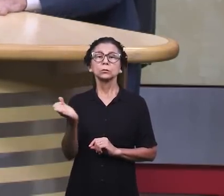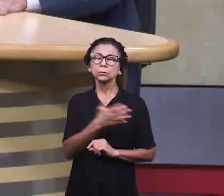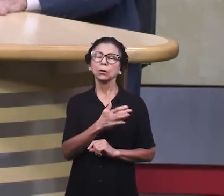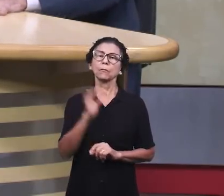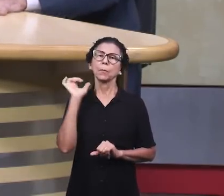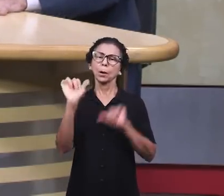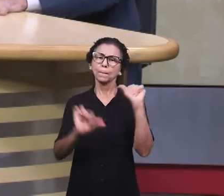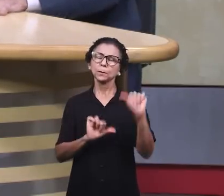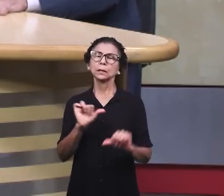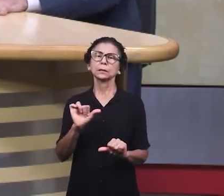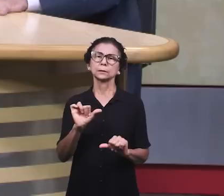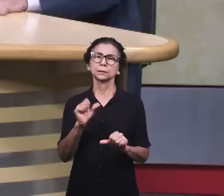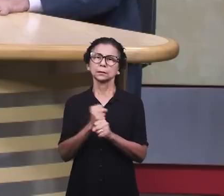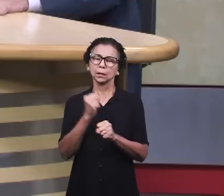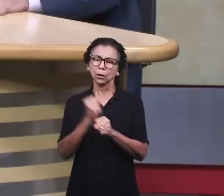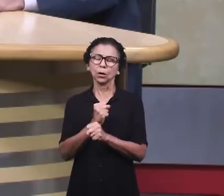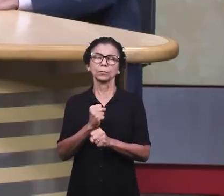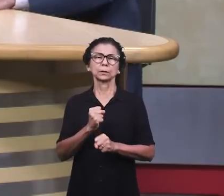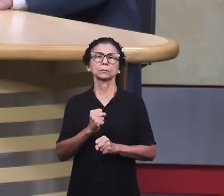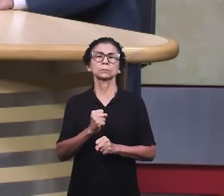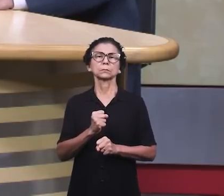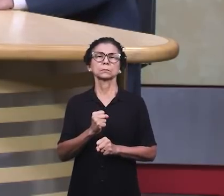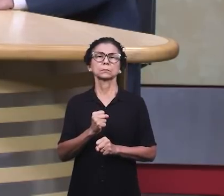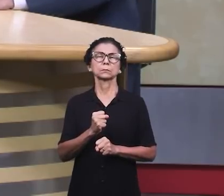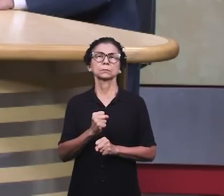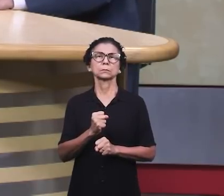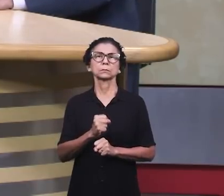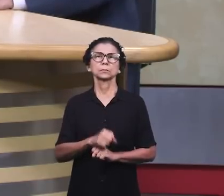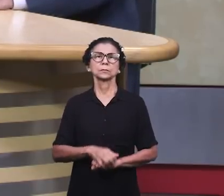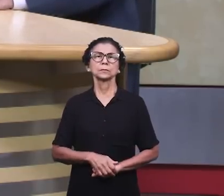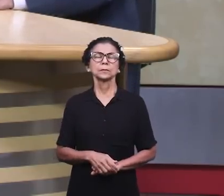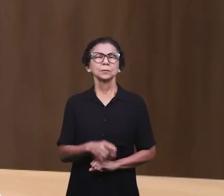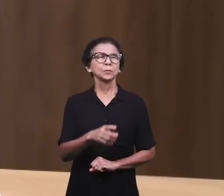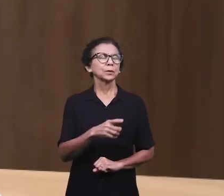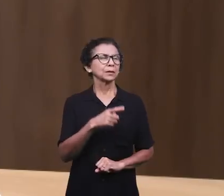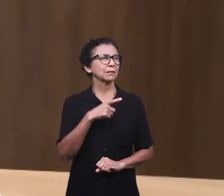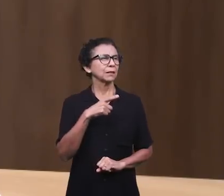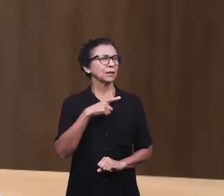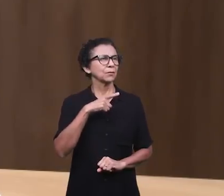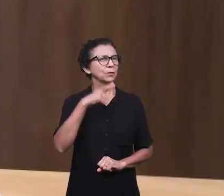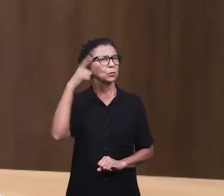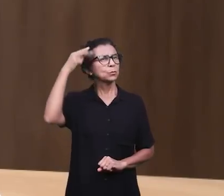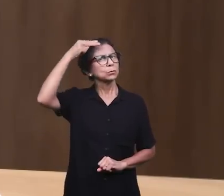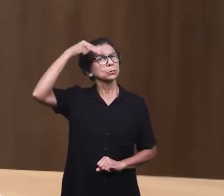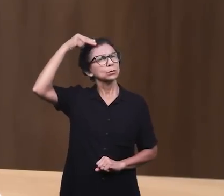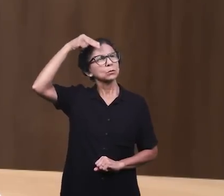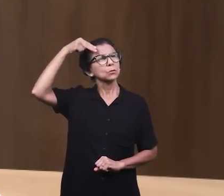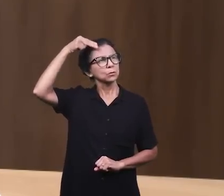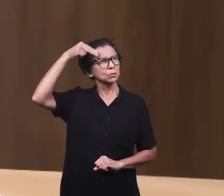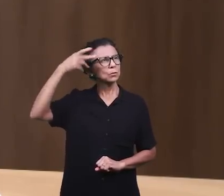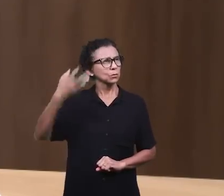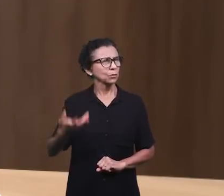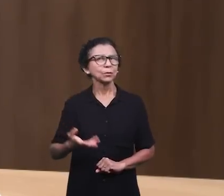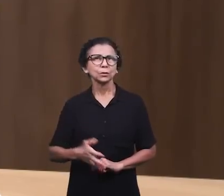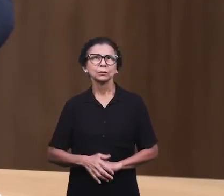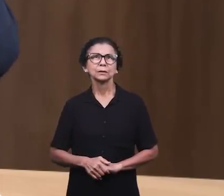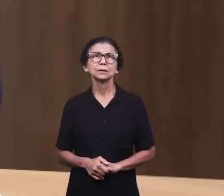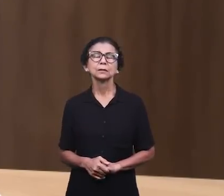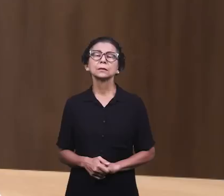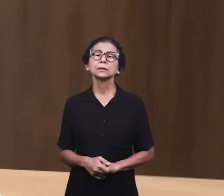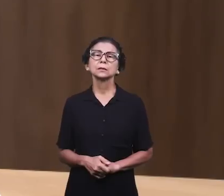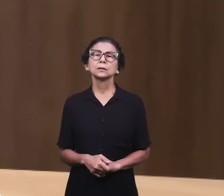mudança na minha obra, tal. Houve aquele sonho, pastor, sobre a mudança, virarmos para o